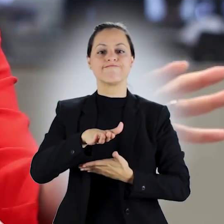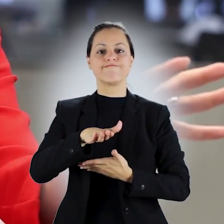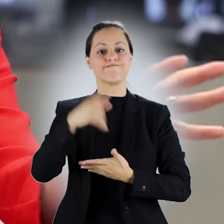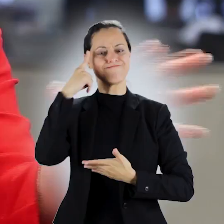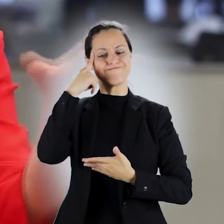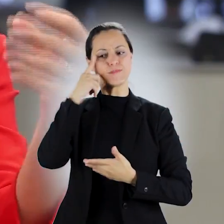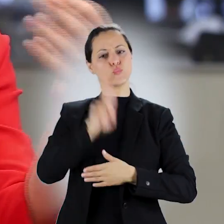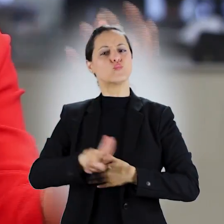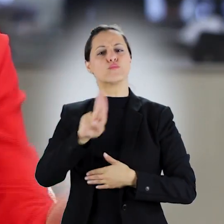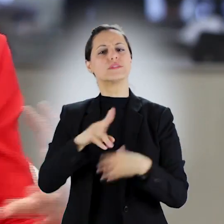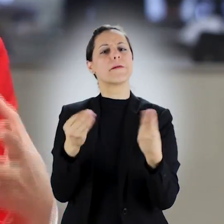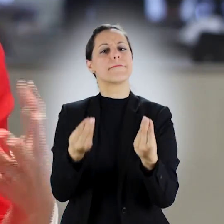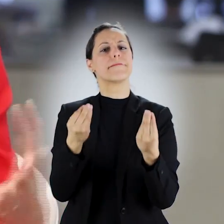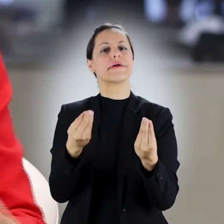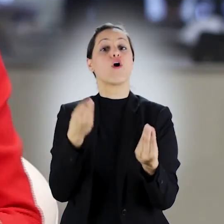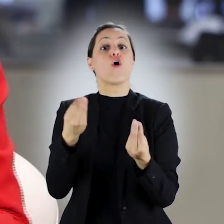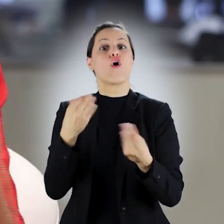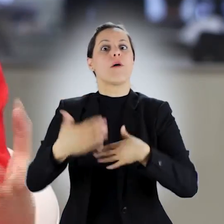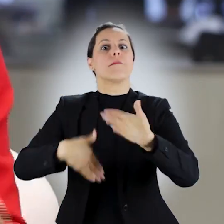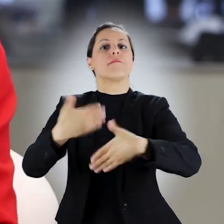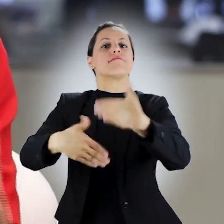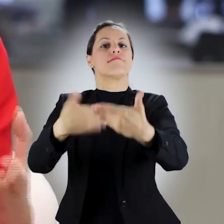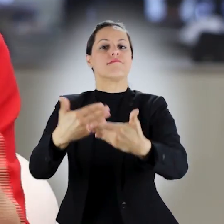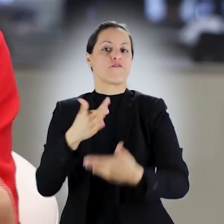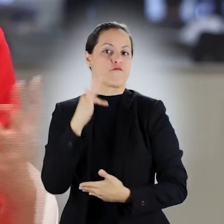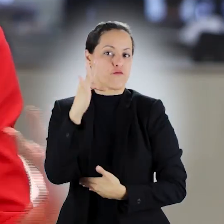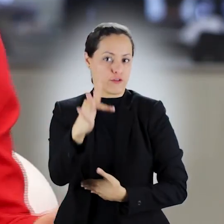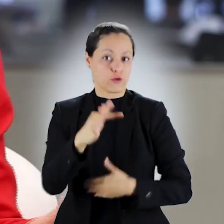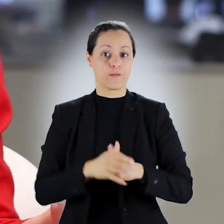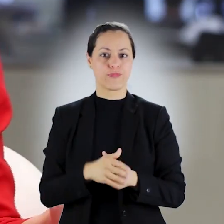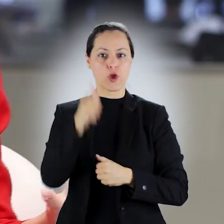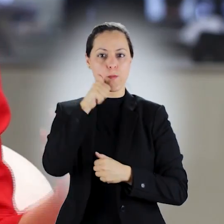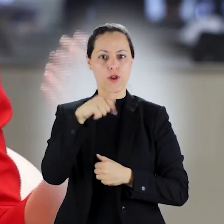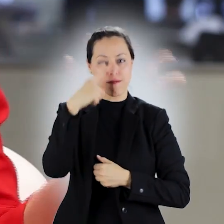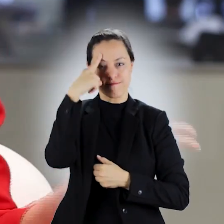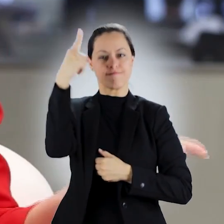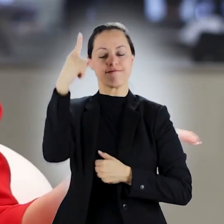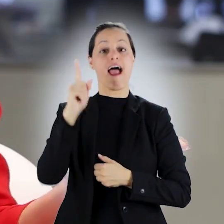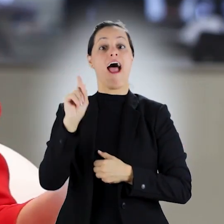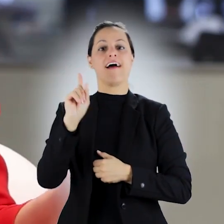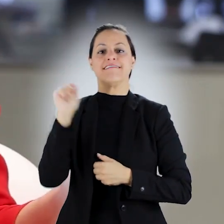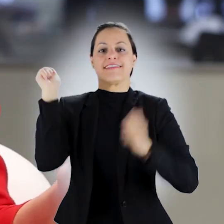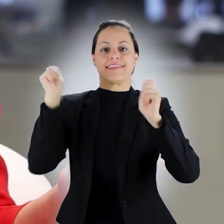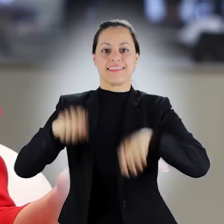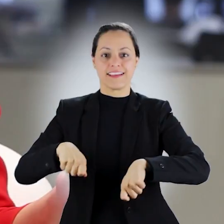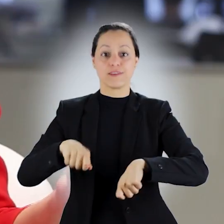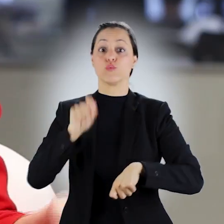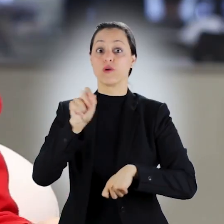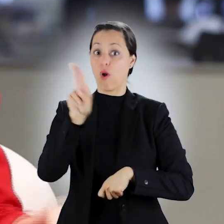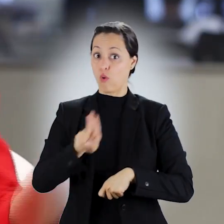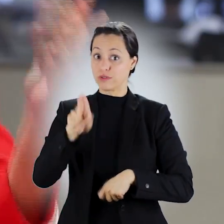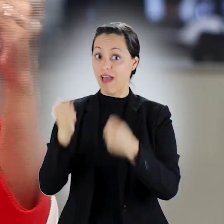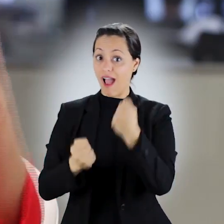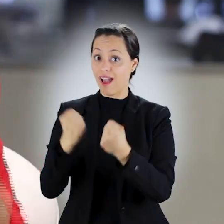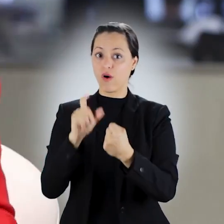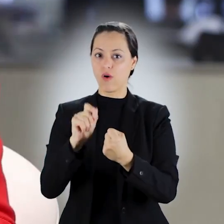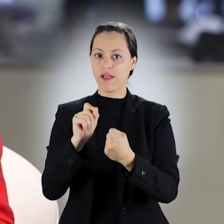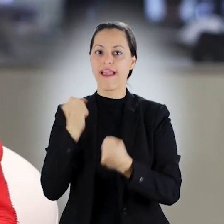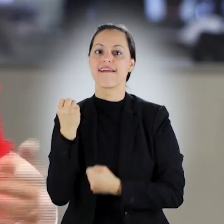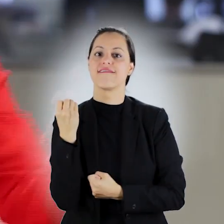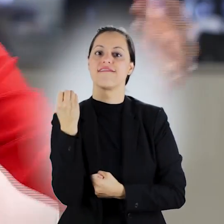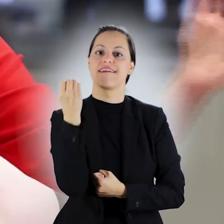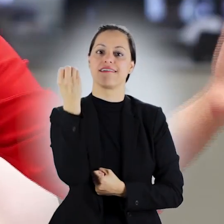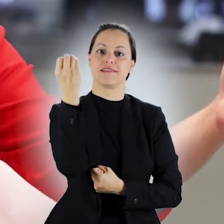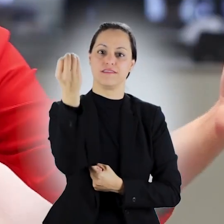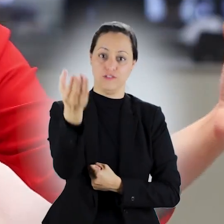ali. E aí ele não sabia exatamente como aquilo ia se desenvolver. Ela teve a sacada, ela teve a ideia de usar o